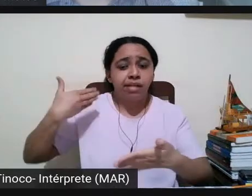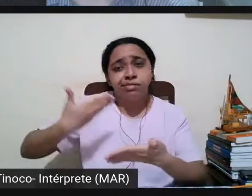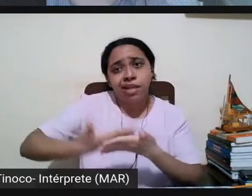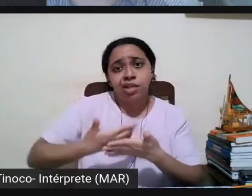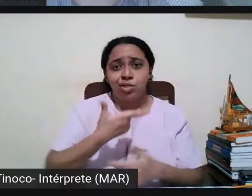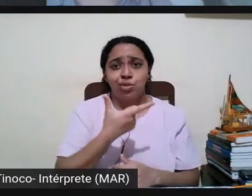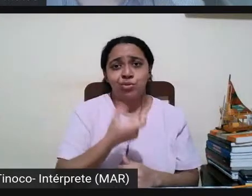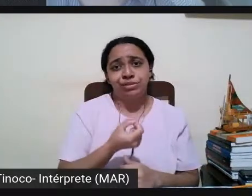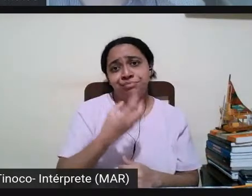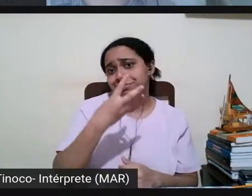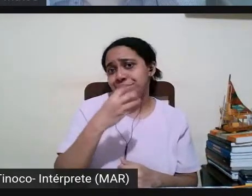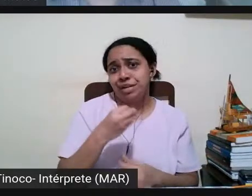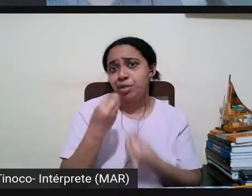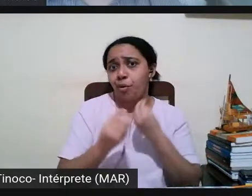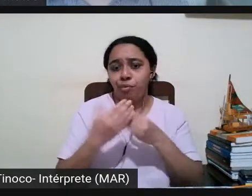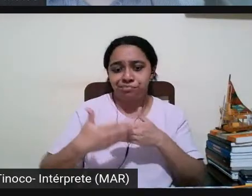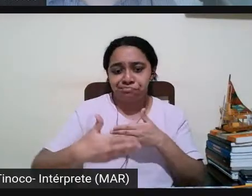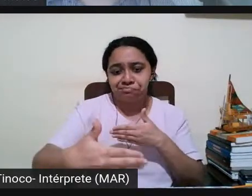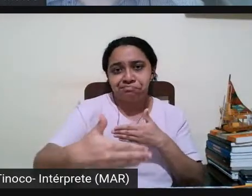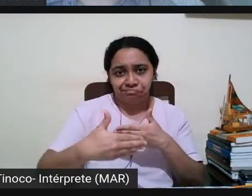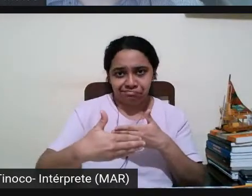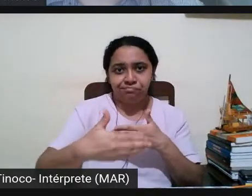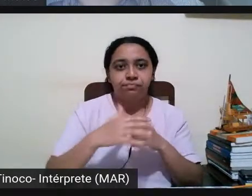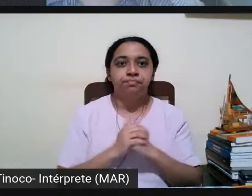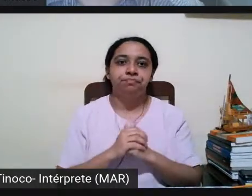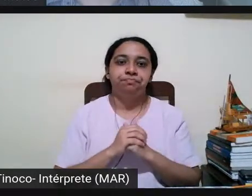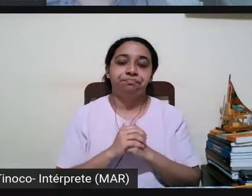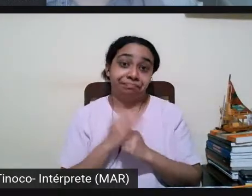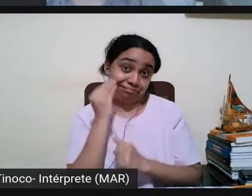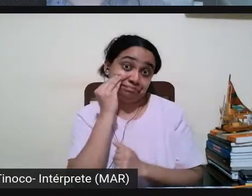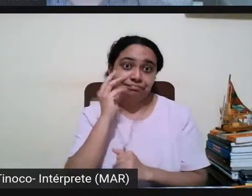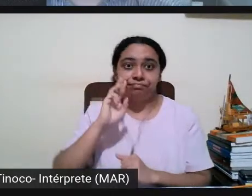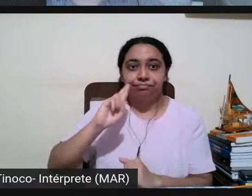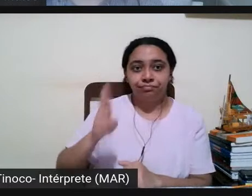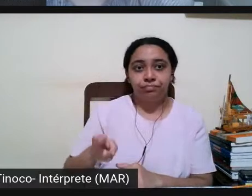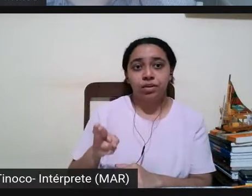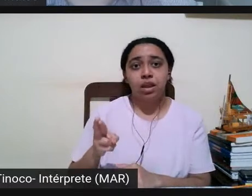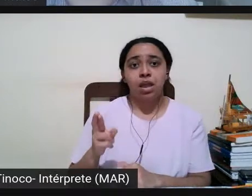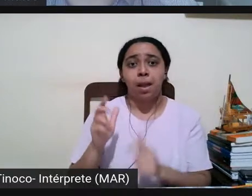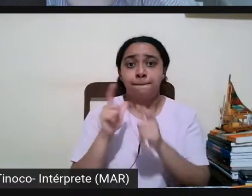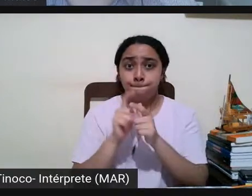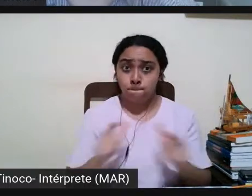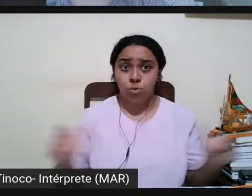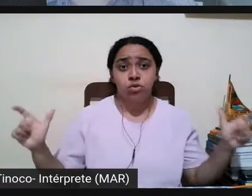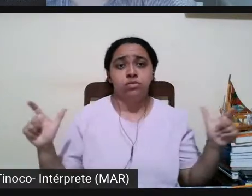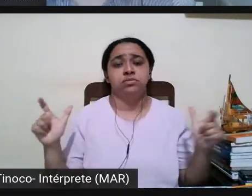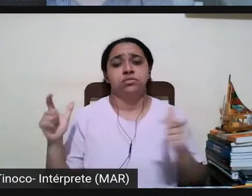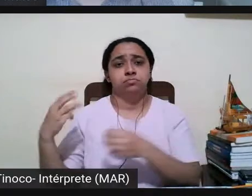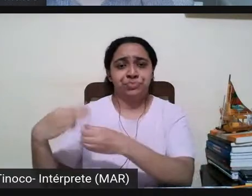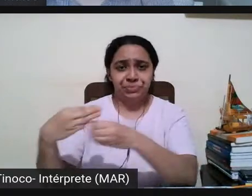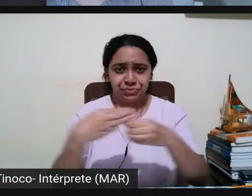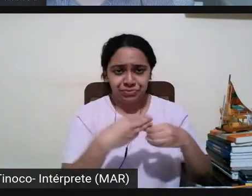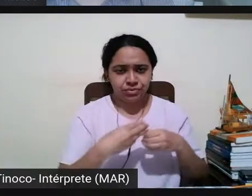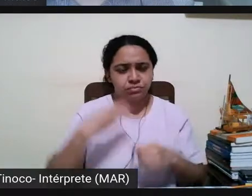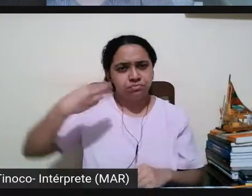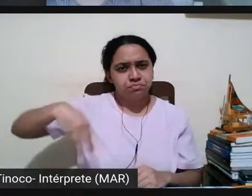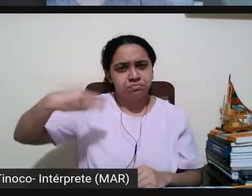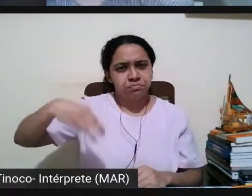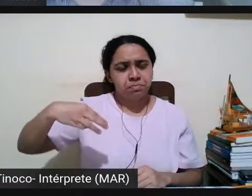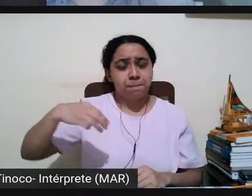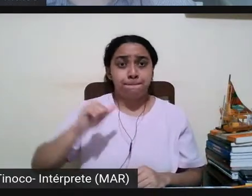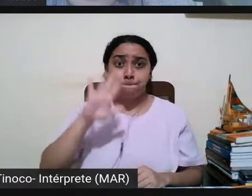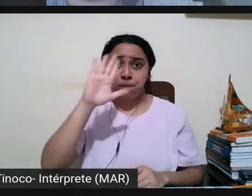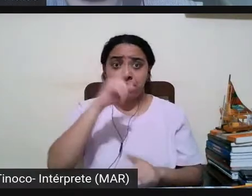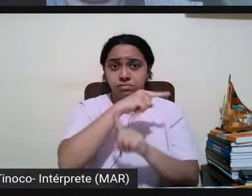2030 centro vamos lá o Wellington maior parte dos Municípios maranhenses bem mais da metade